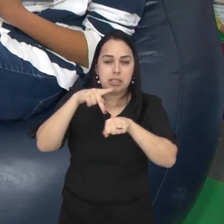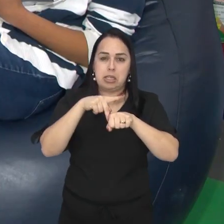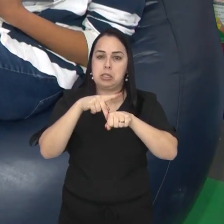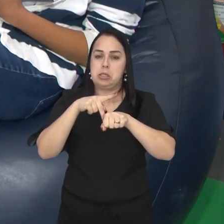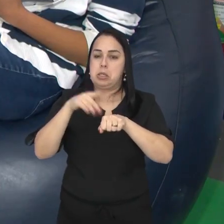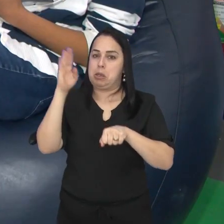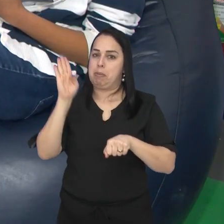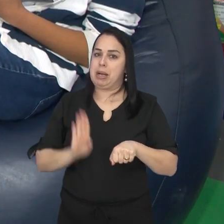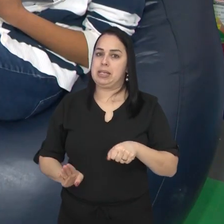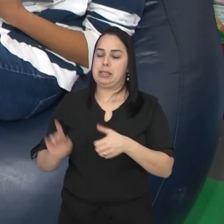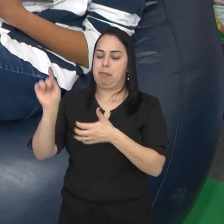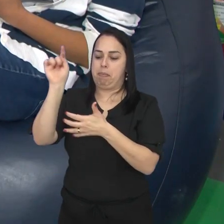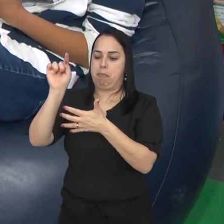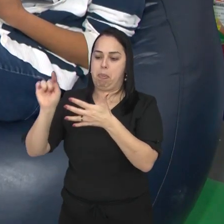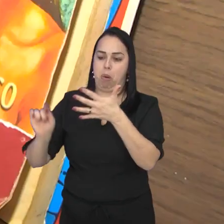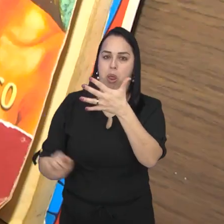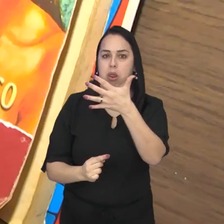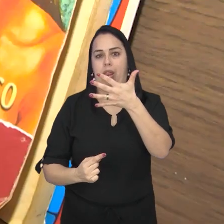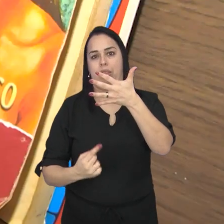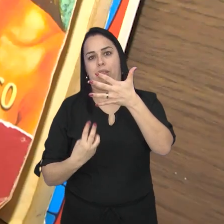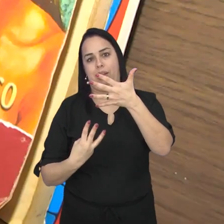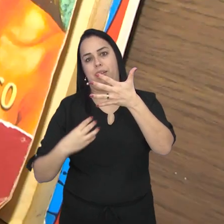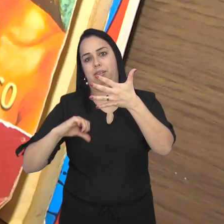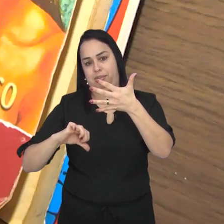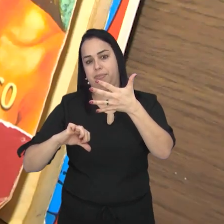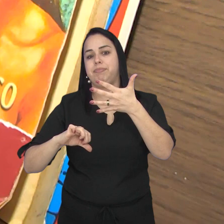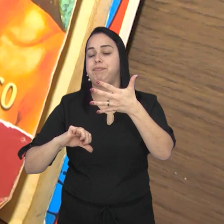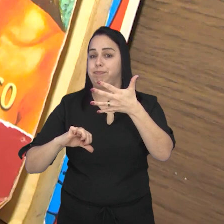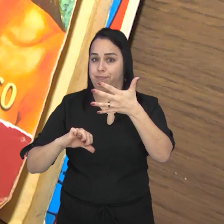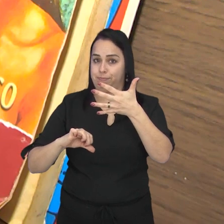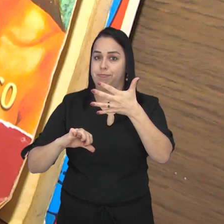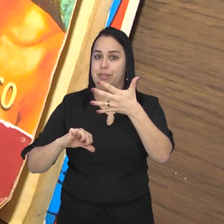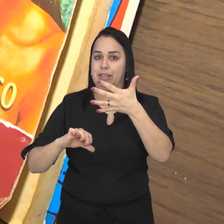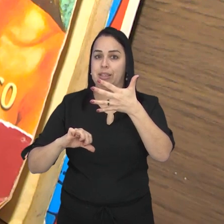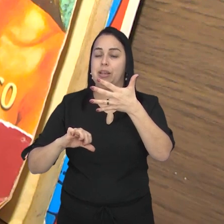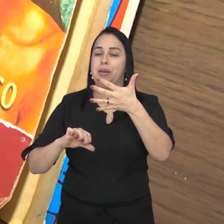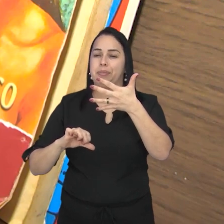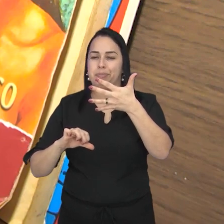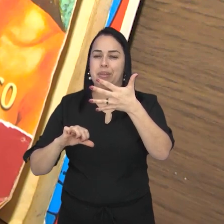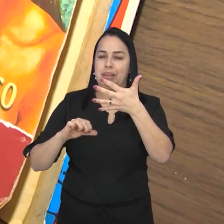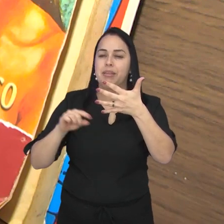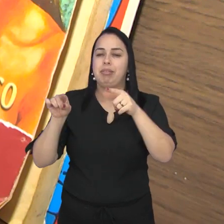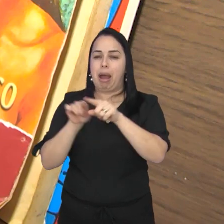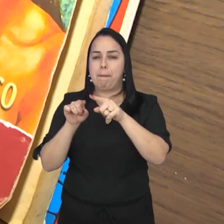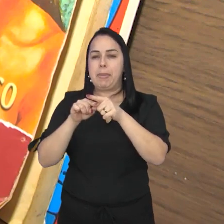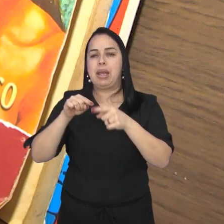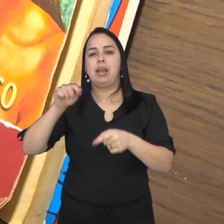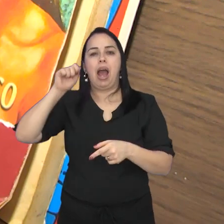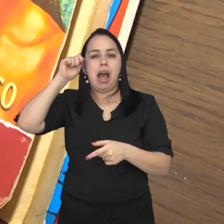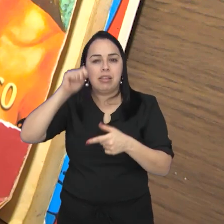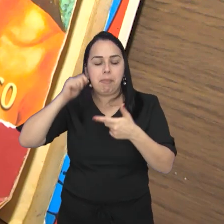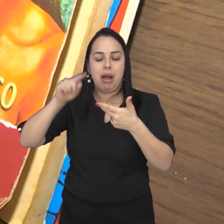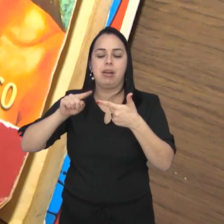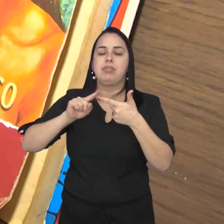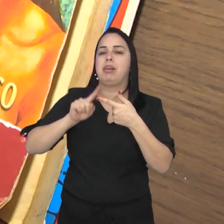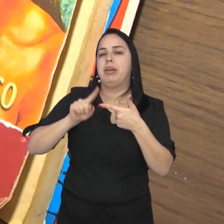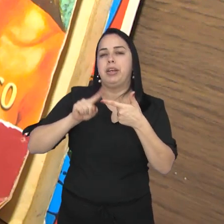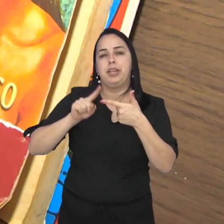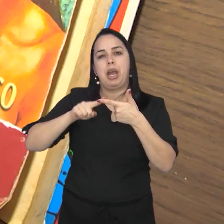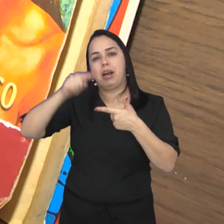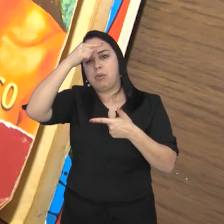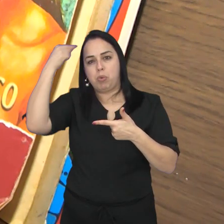ficou muito aquém do esperado. Ocupamos a 39ª posição, abaixo de países como Azerbaijão